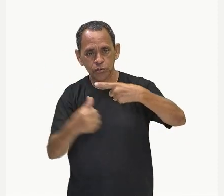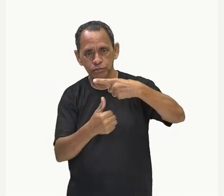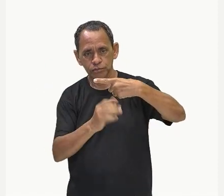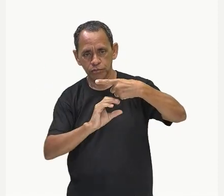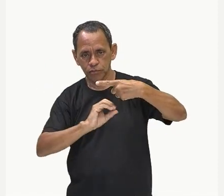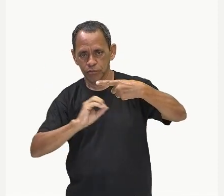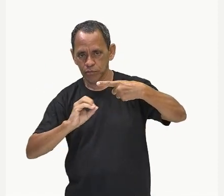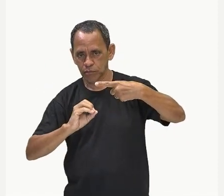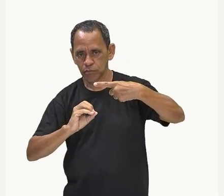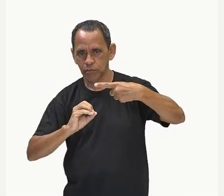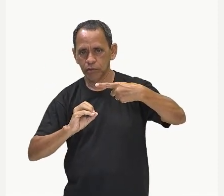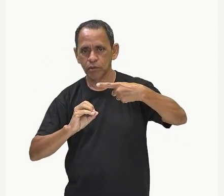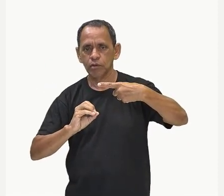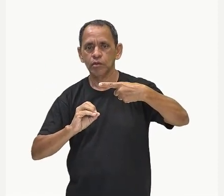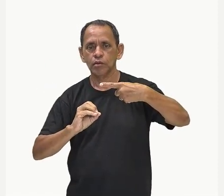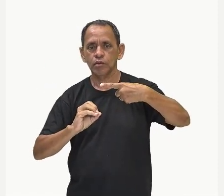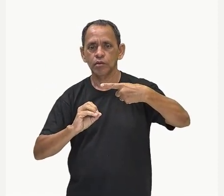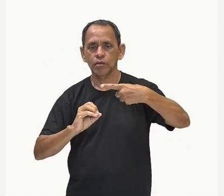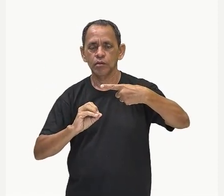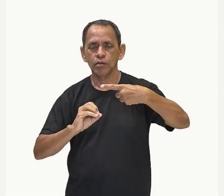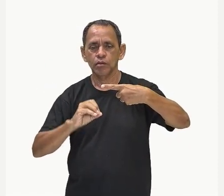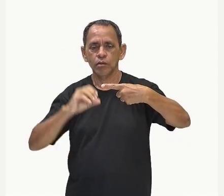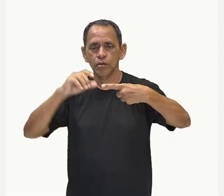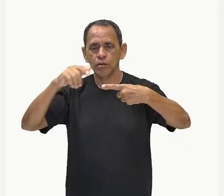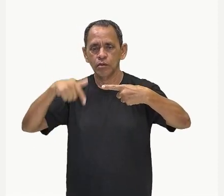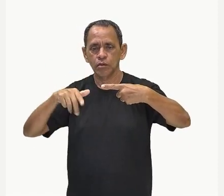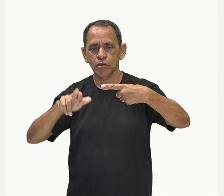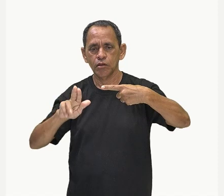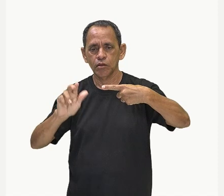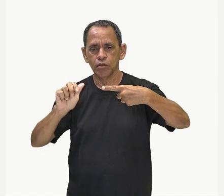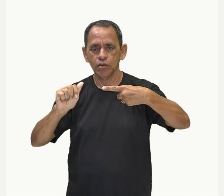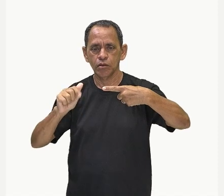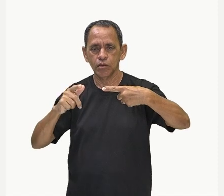ó, é 4